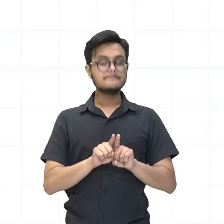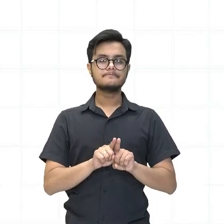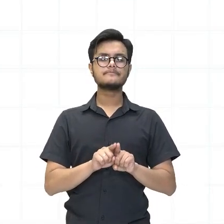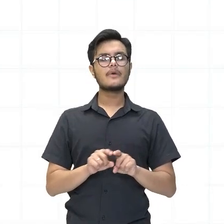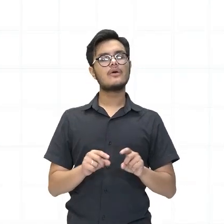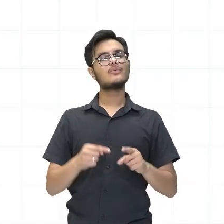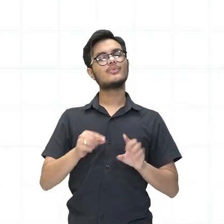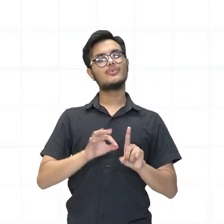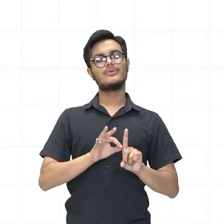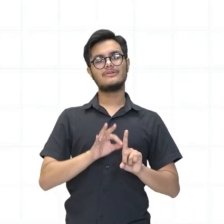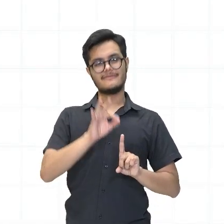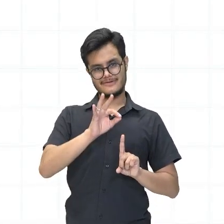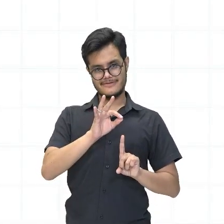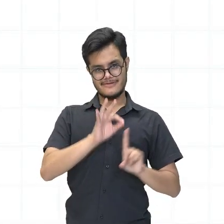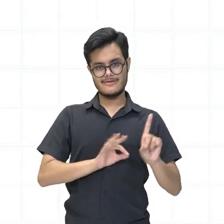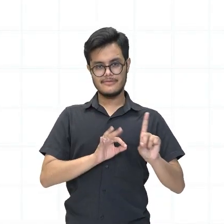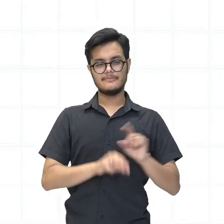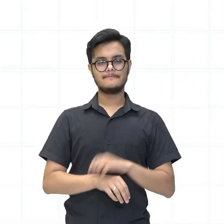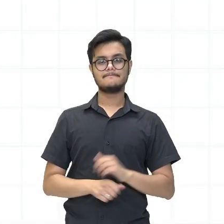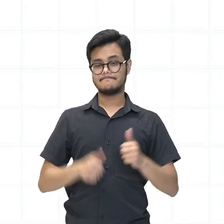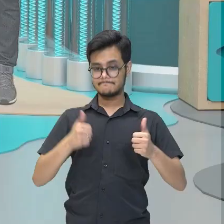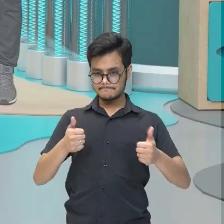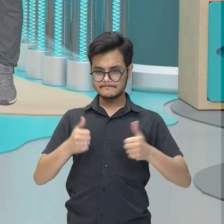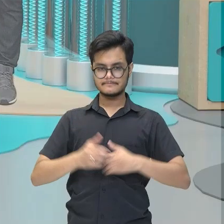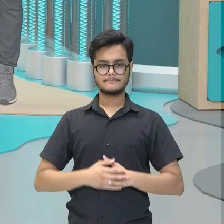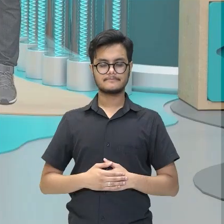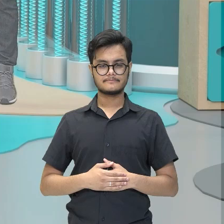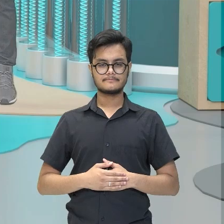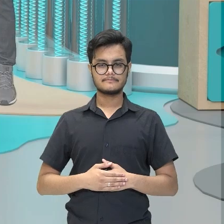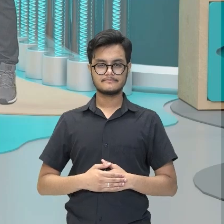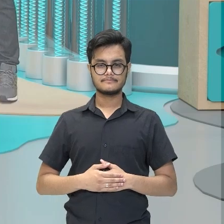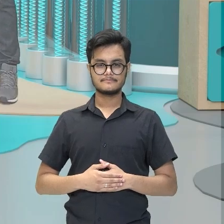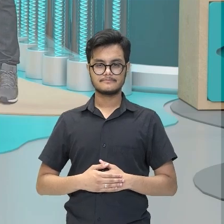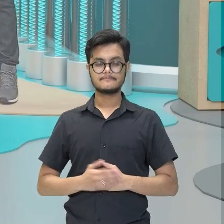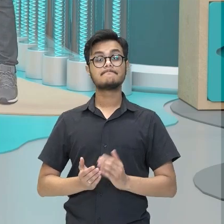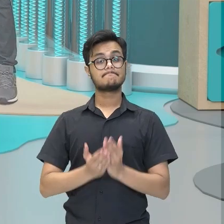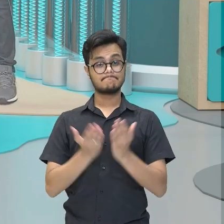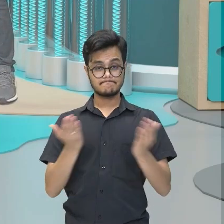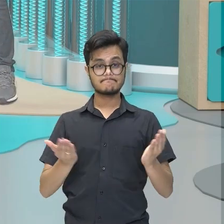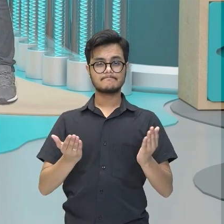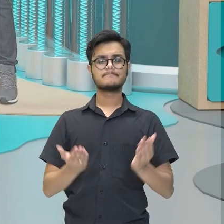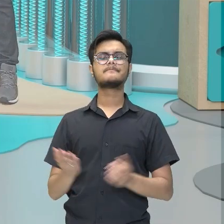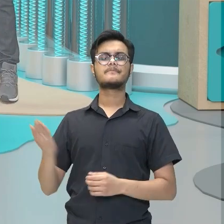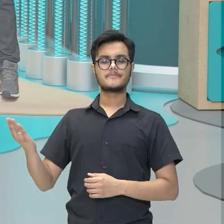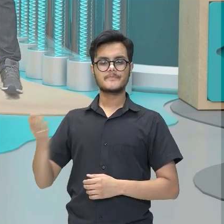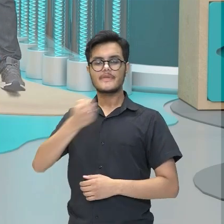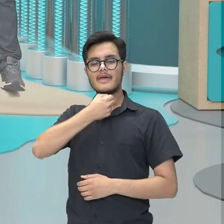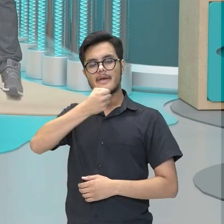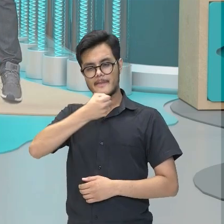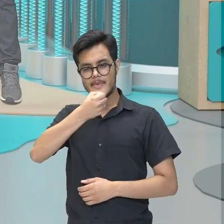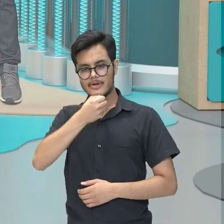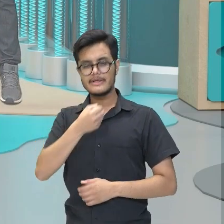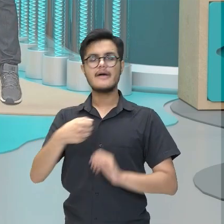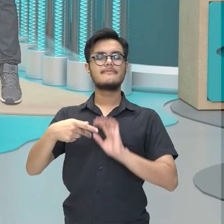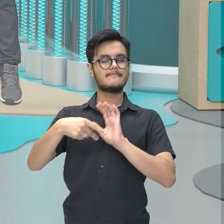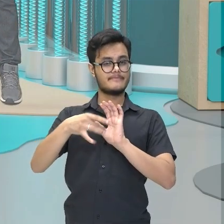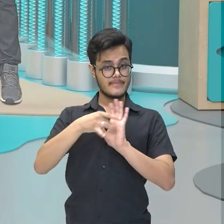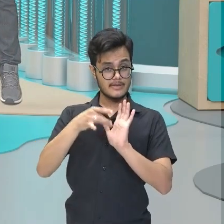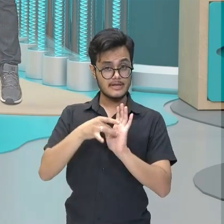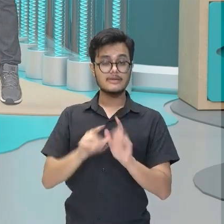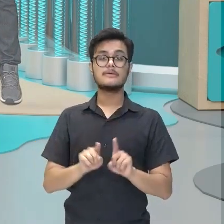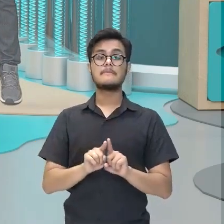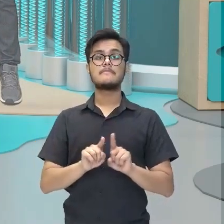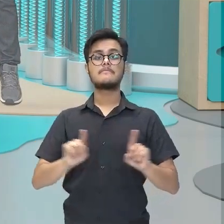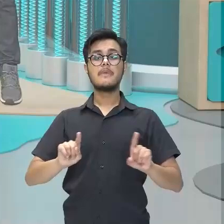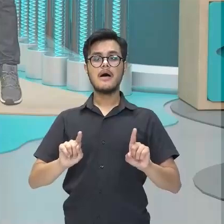no calor. Certo, gente? Então, voltando aqui, percebo que essa é a nossa reportagem. E, claro, essa reportagem,